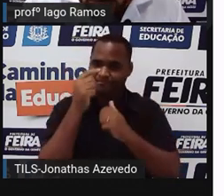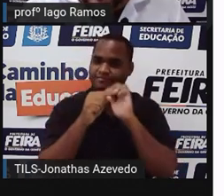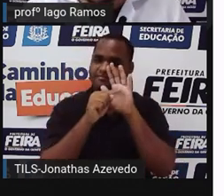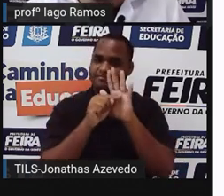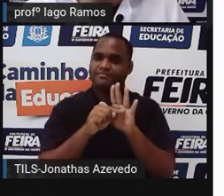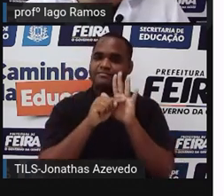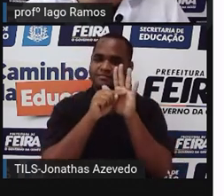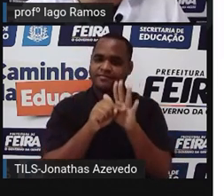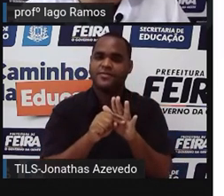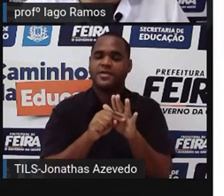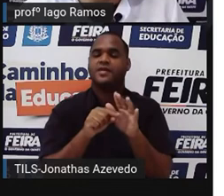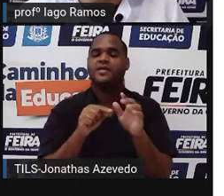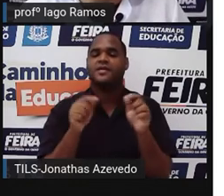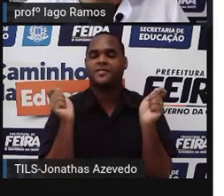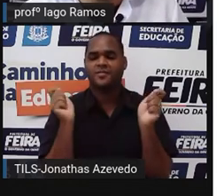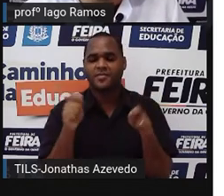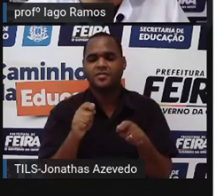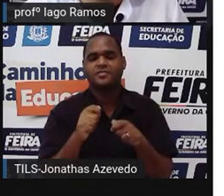que